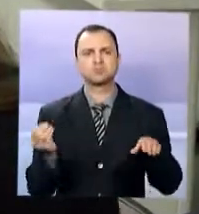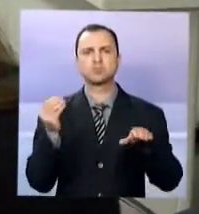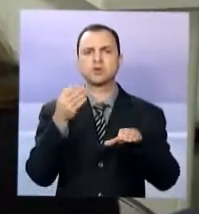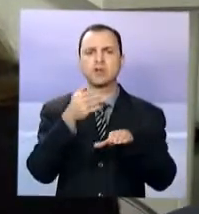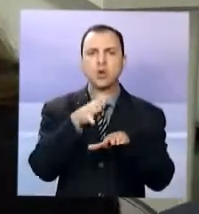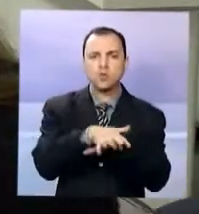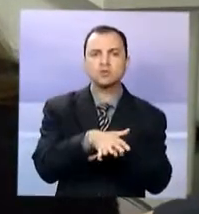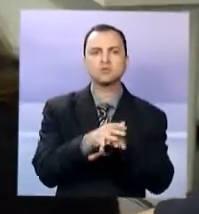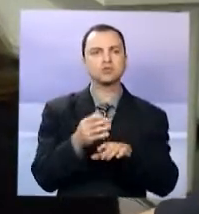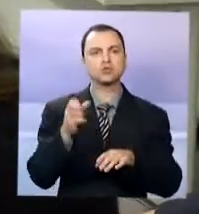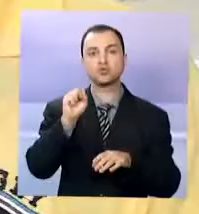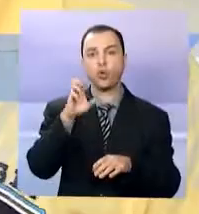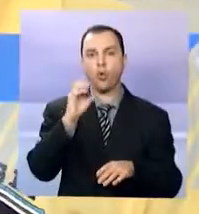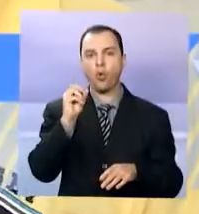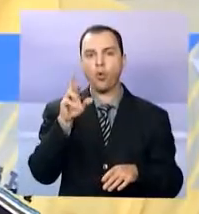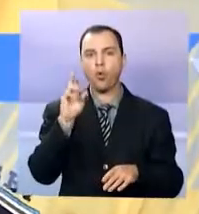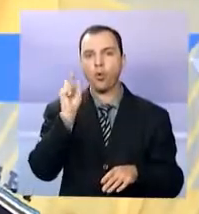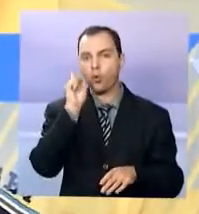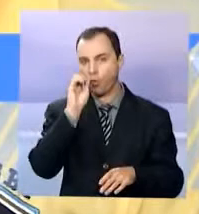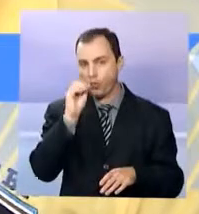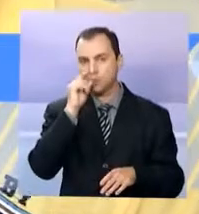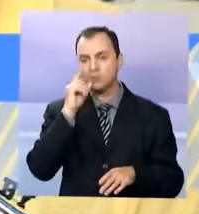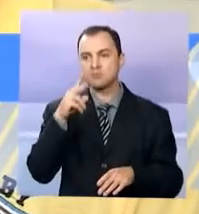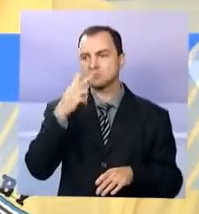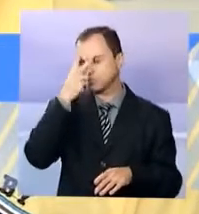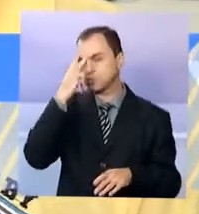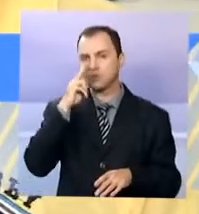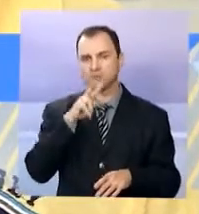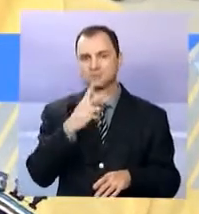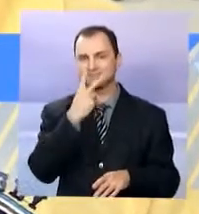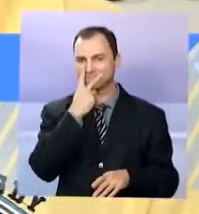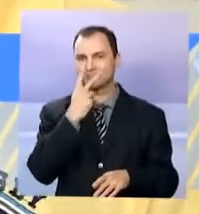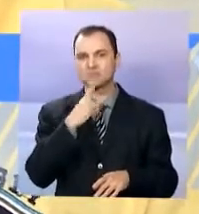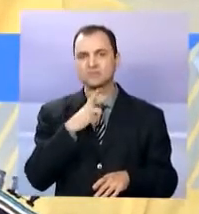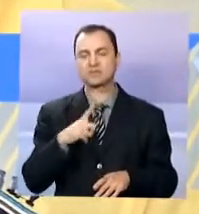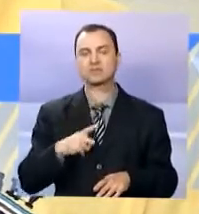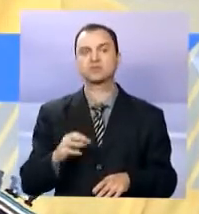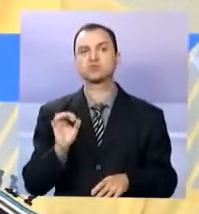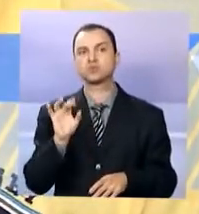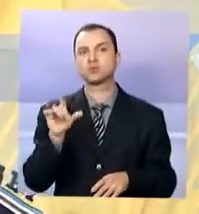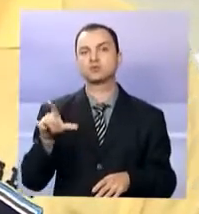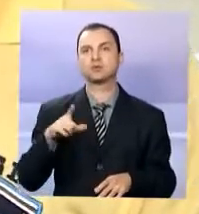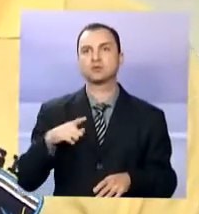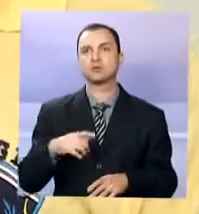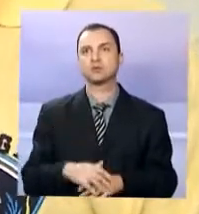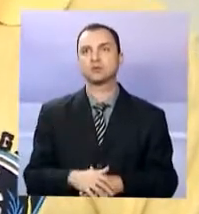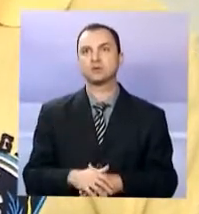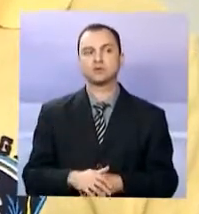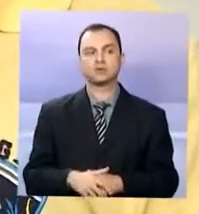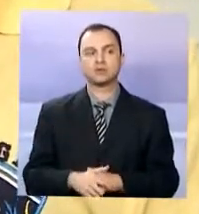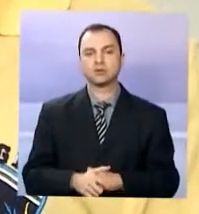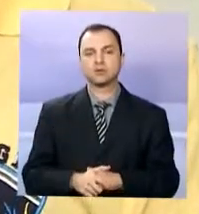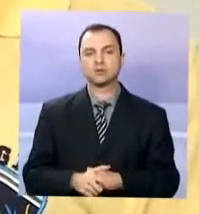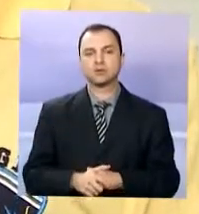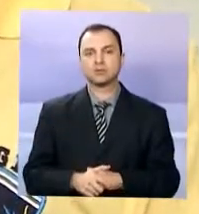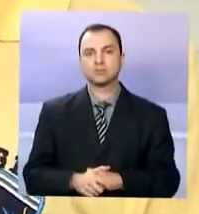inclusiva é socorro no Estado de São Paulo para deficientes visuais né especificamente eu